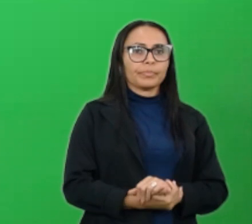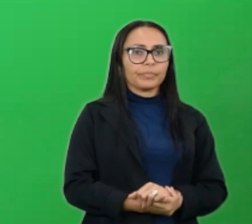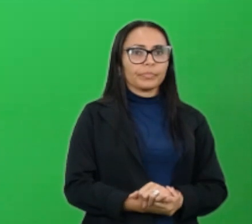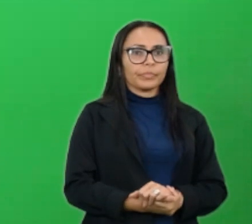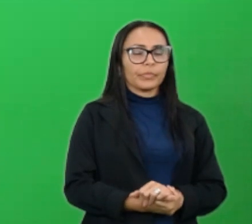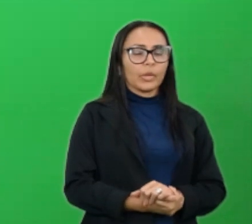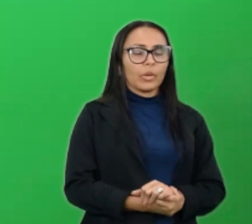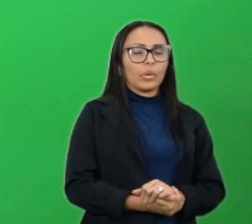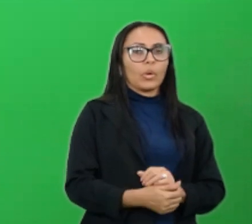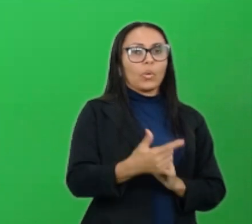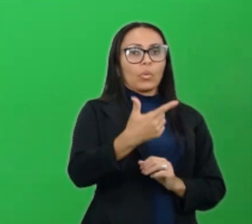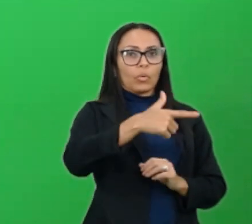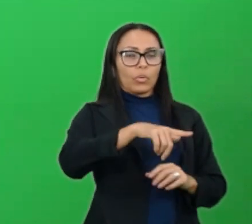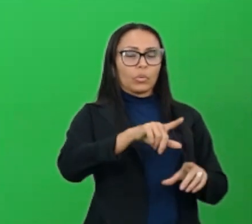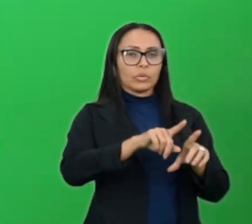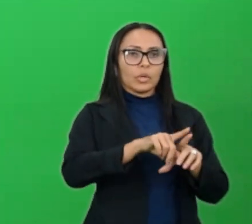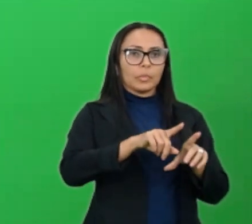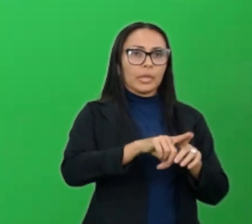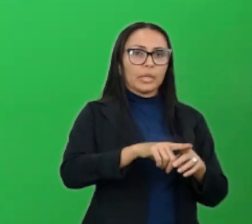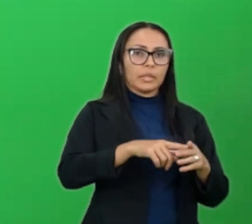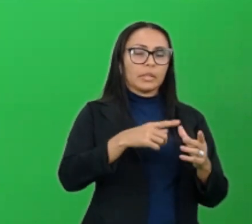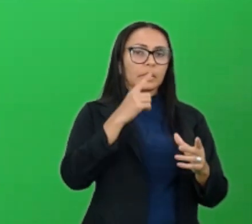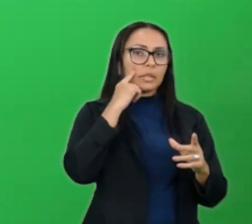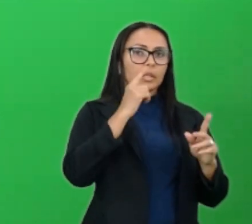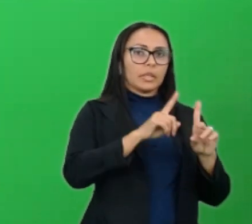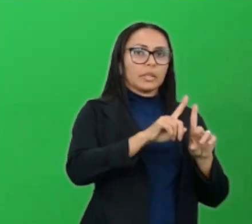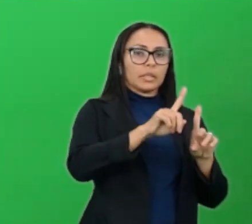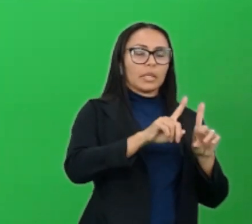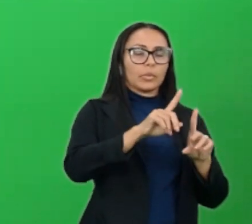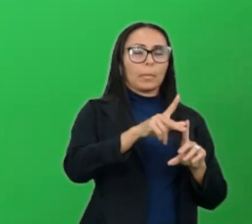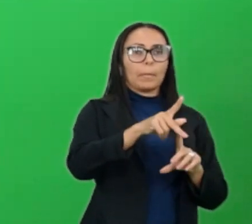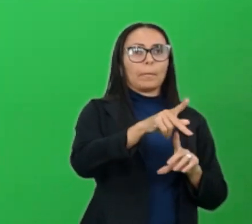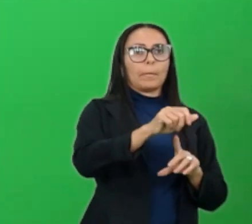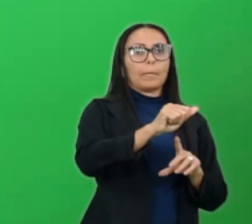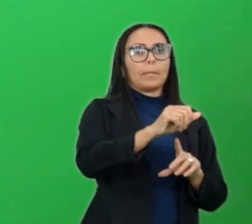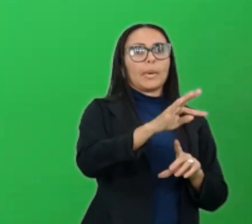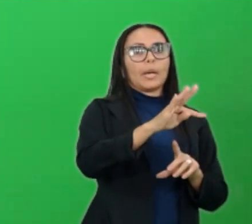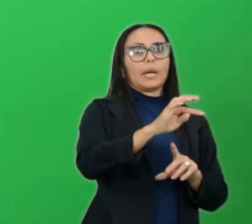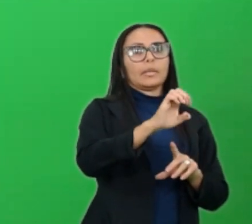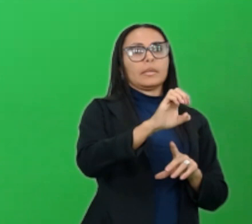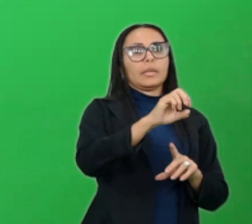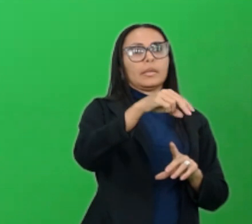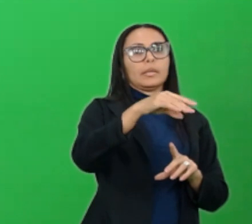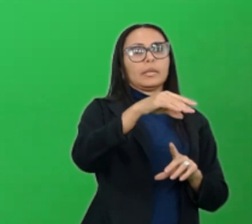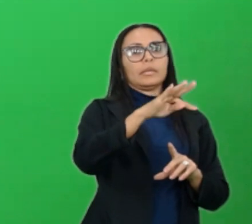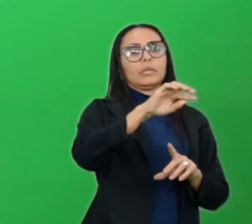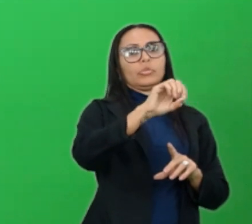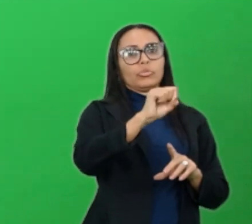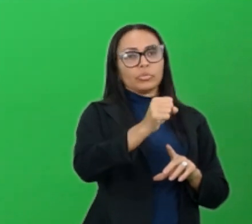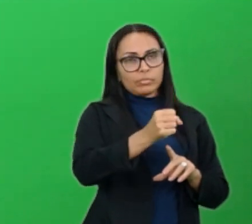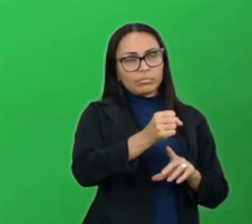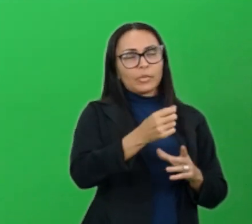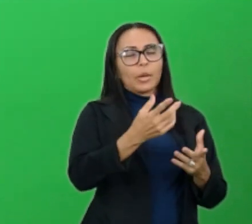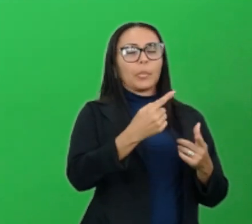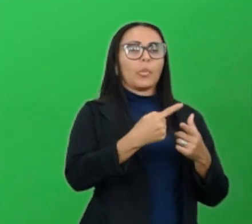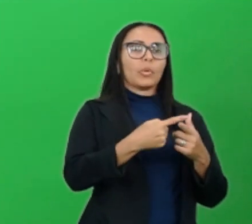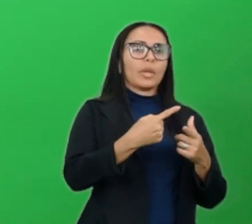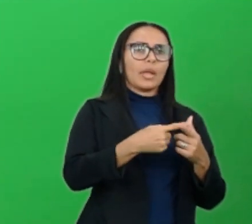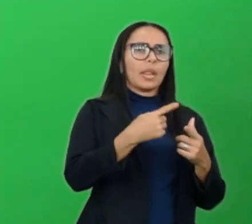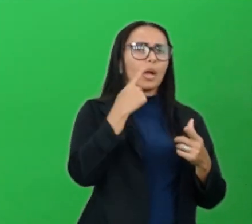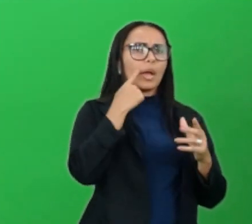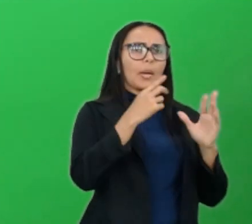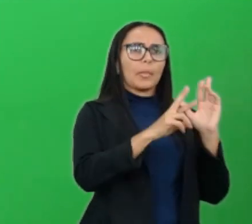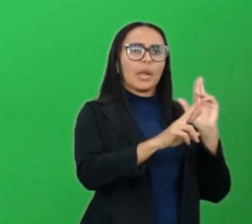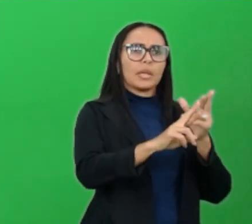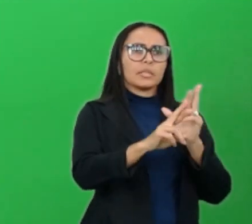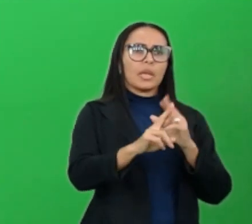a inovação são as patentes. Tá? Por quê? Porque as patentes elas representam a difusão do conhecimento na